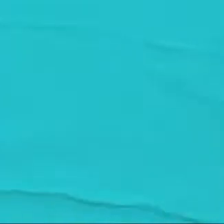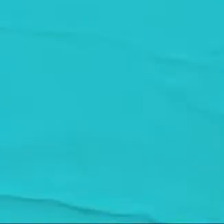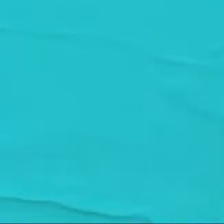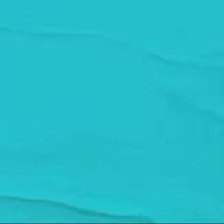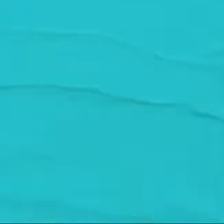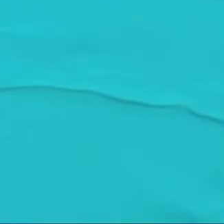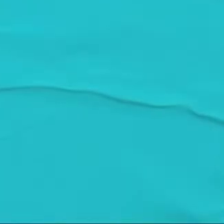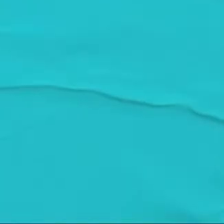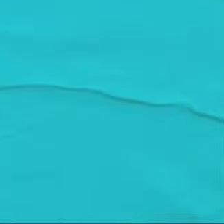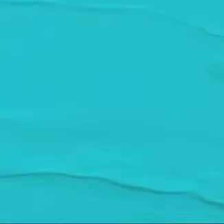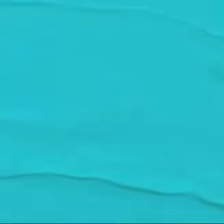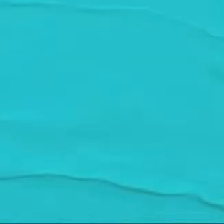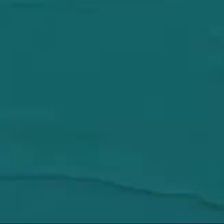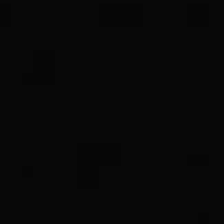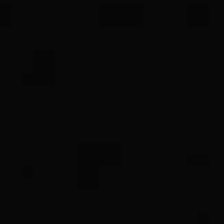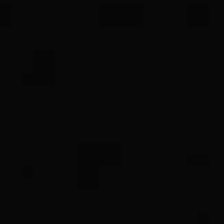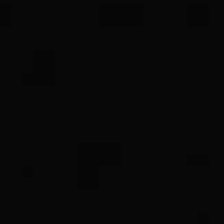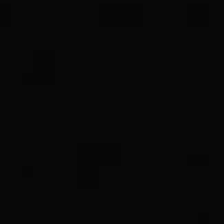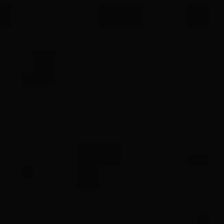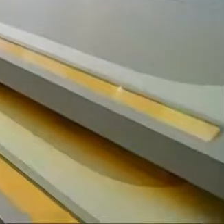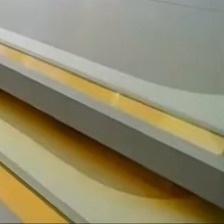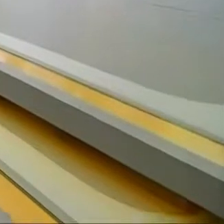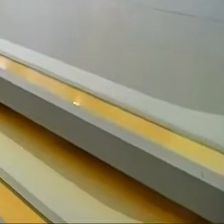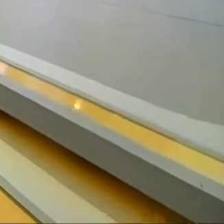É depois do Revista.